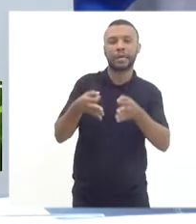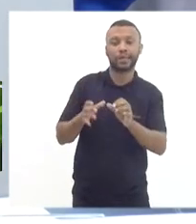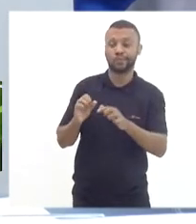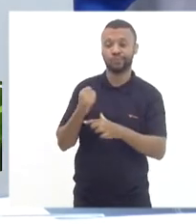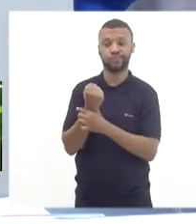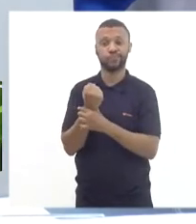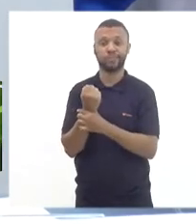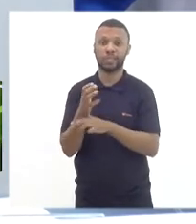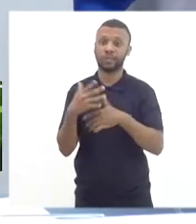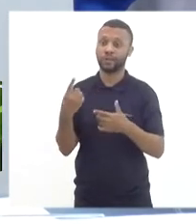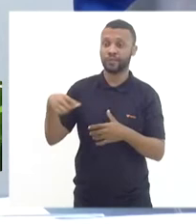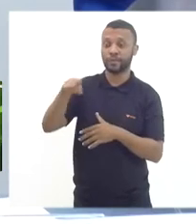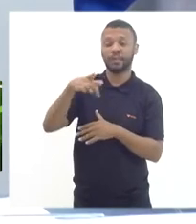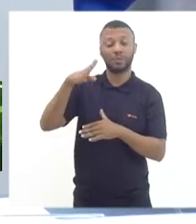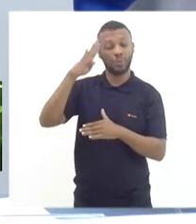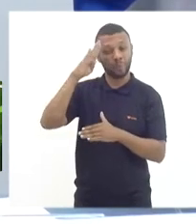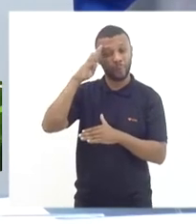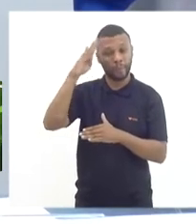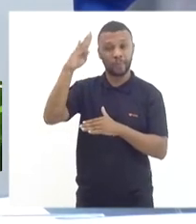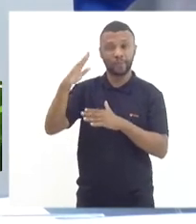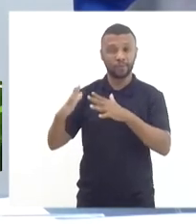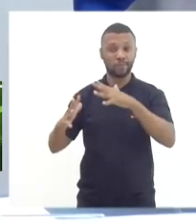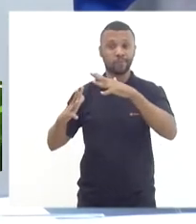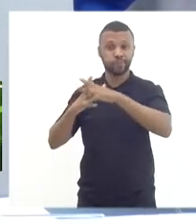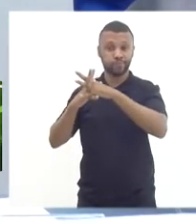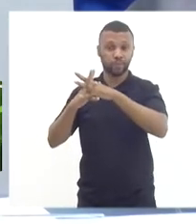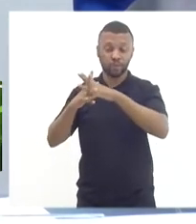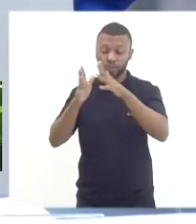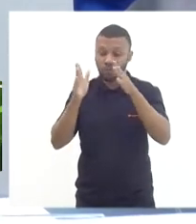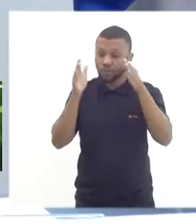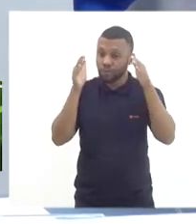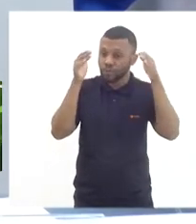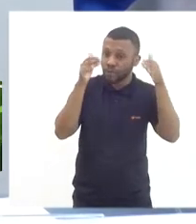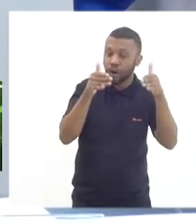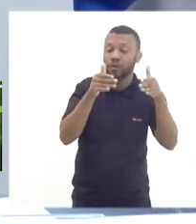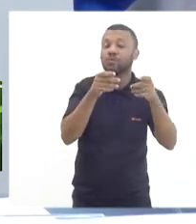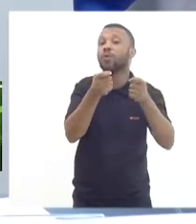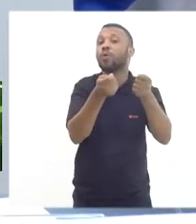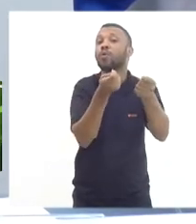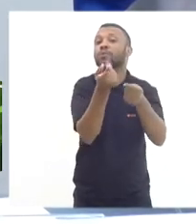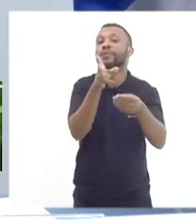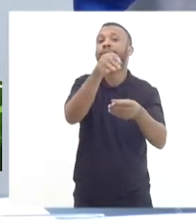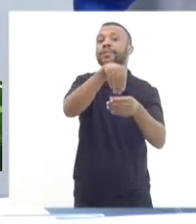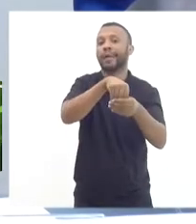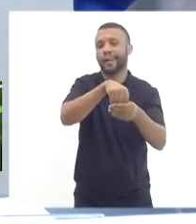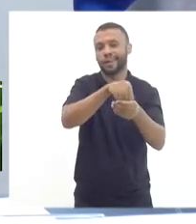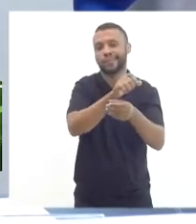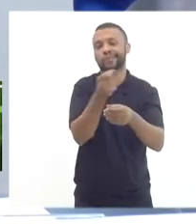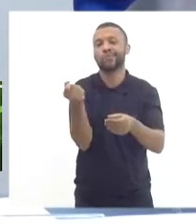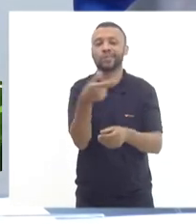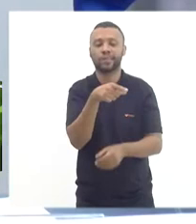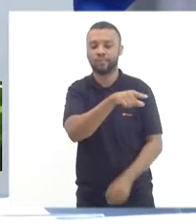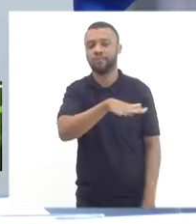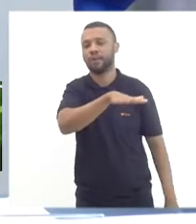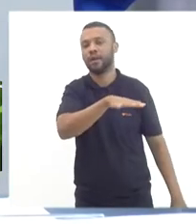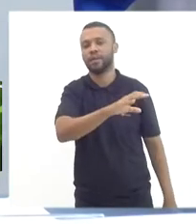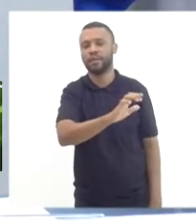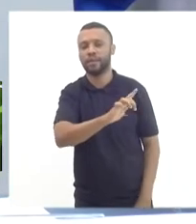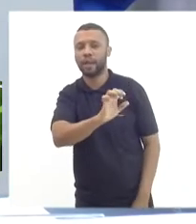senhores seriam maior, do seu ponto de vista do controle interno, do que a CGE, que é o órgão